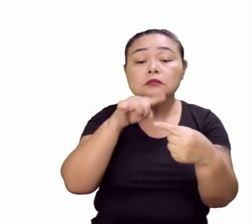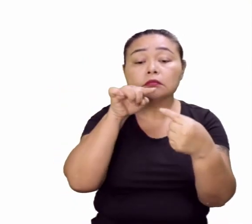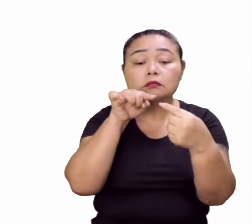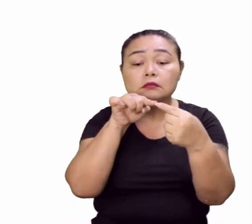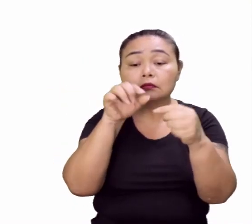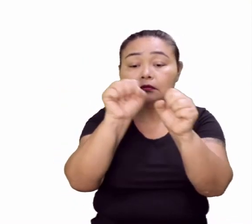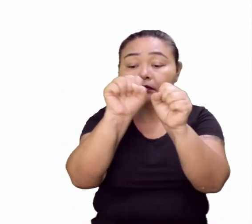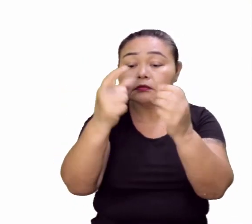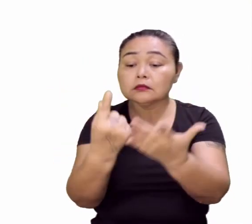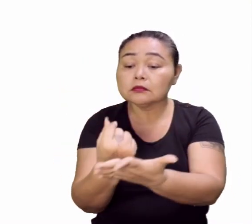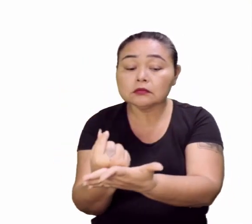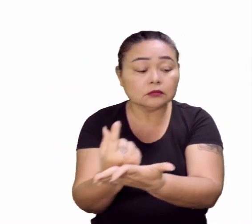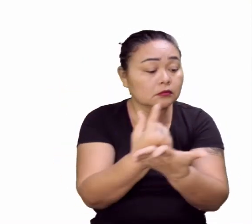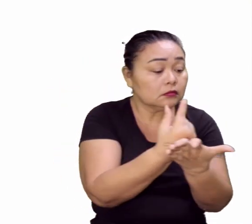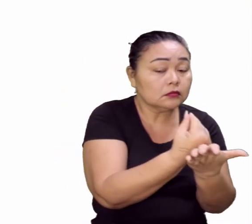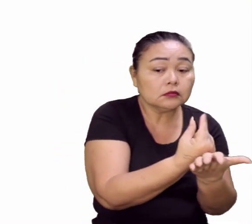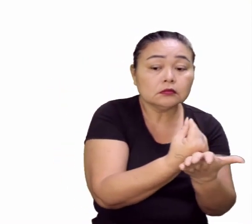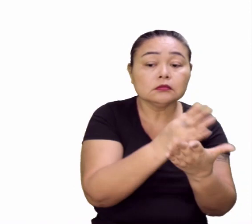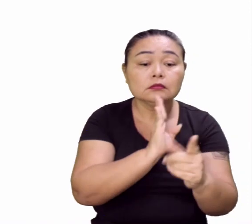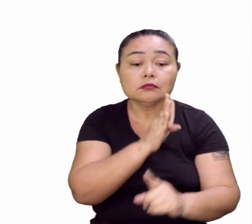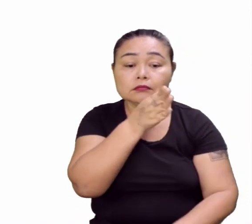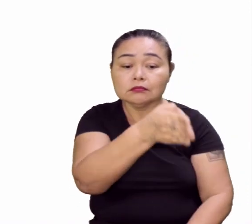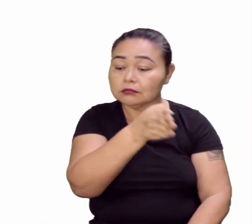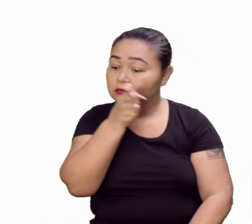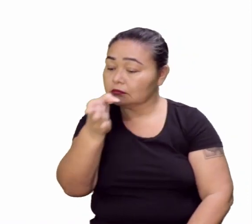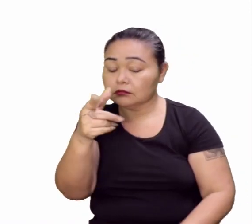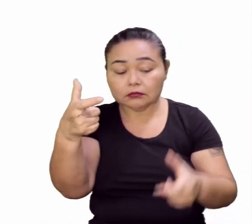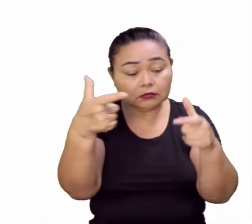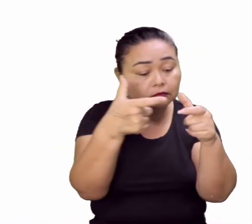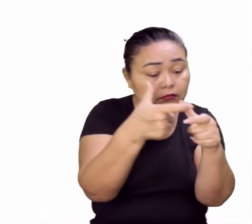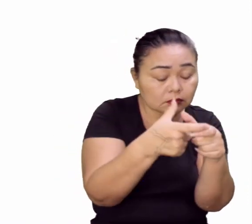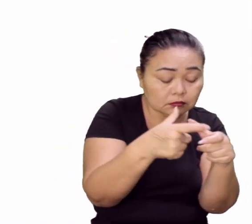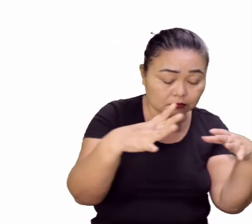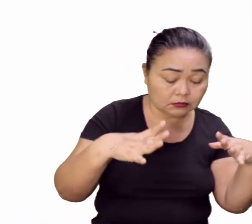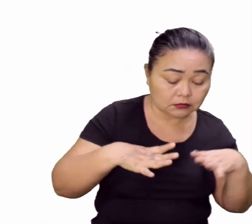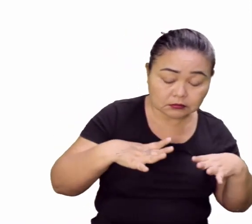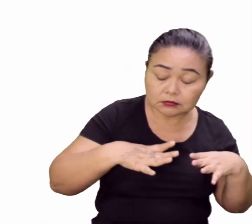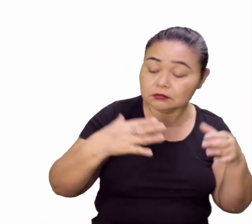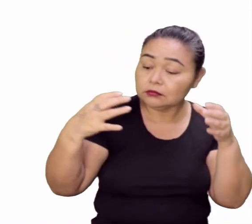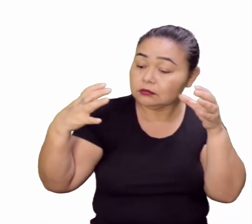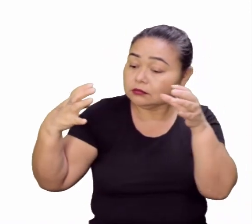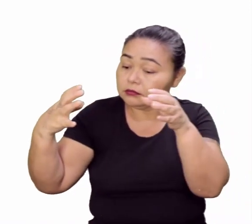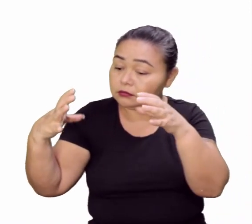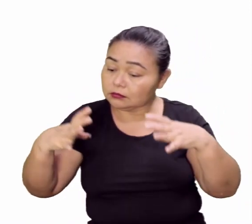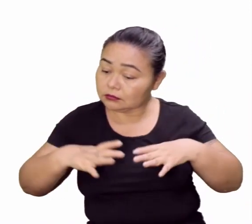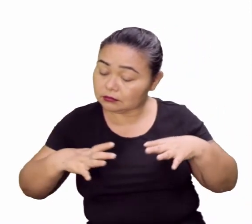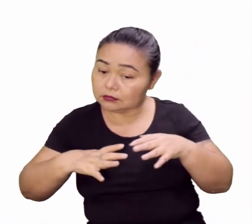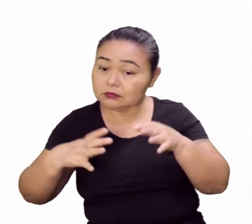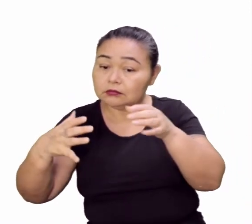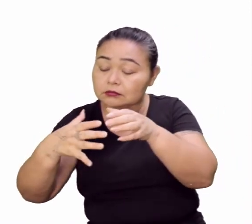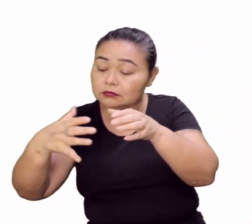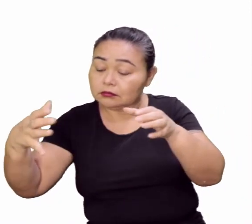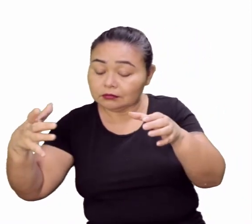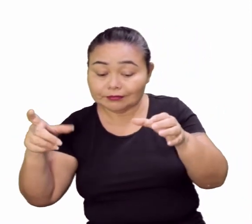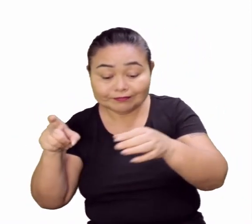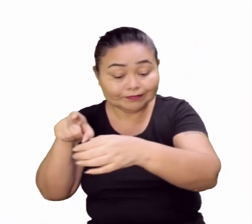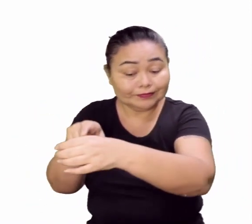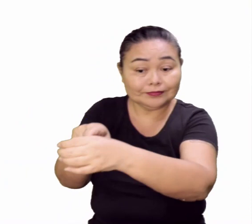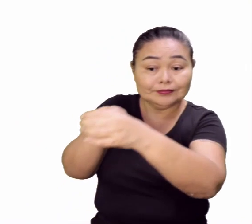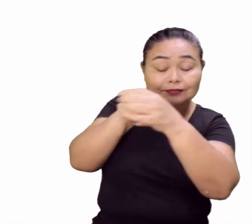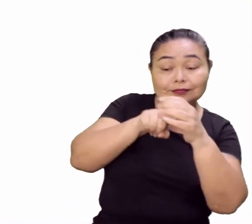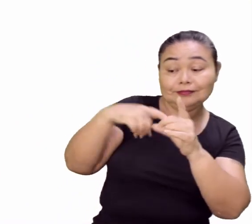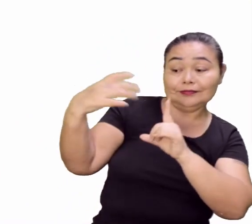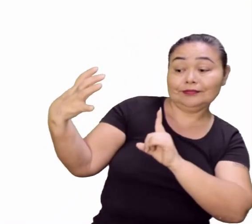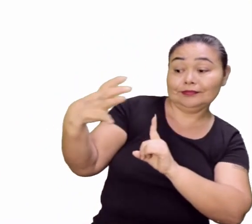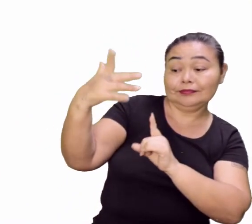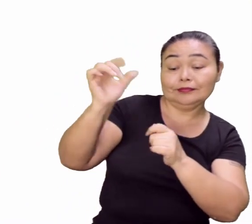sistema econômico que determina que as cidades menores costumam depender ou sofrer elevada influência